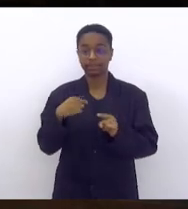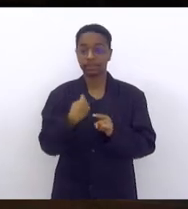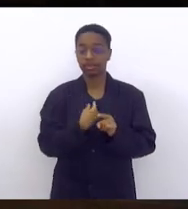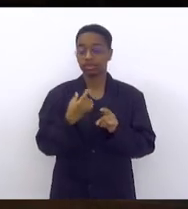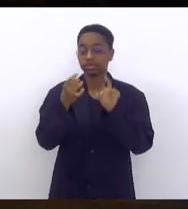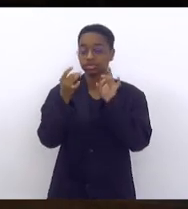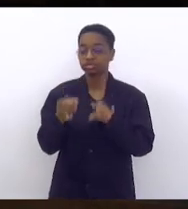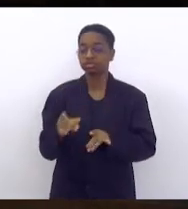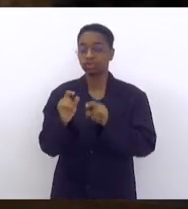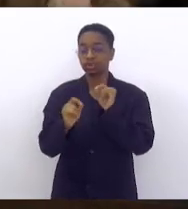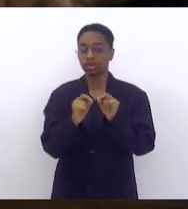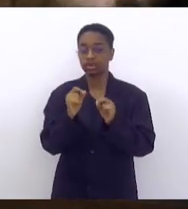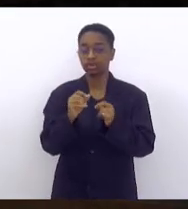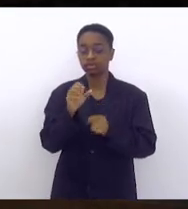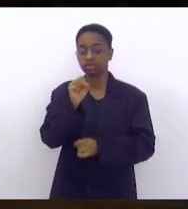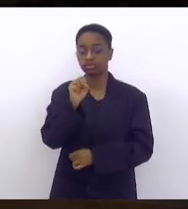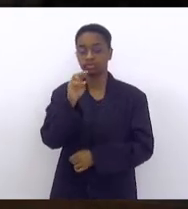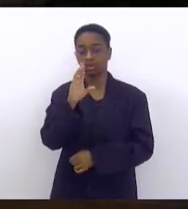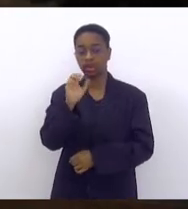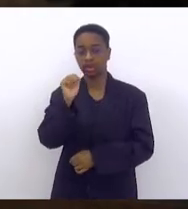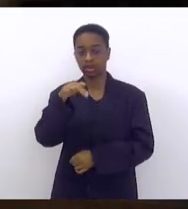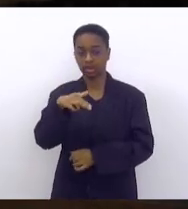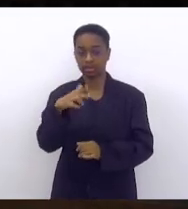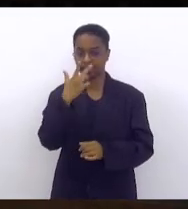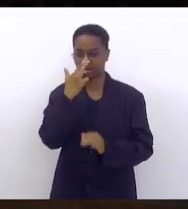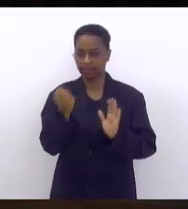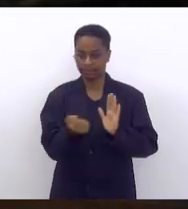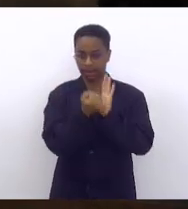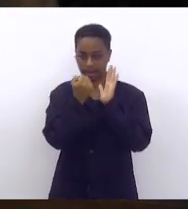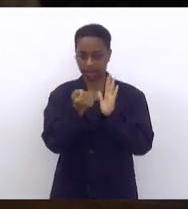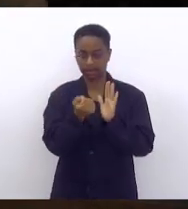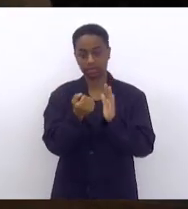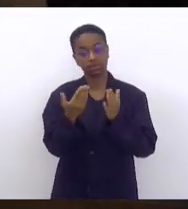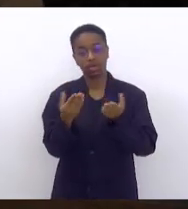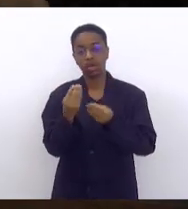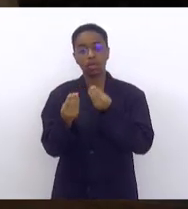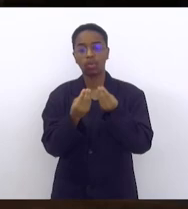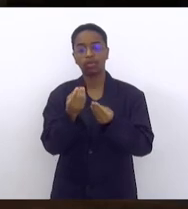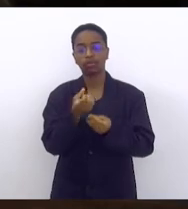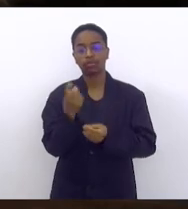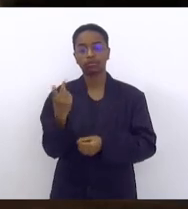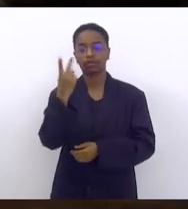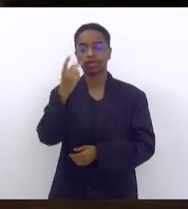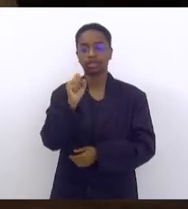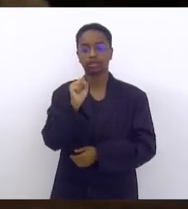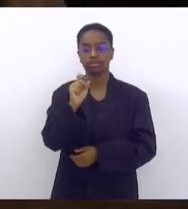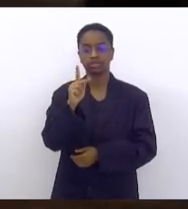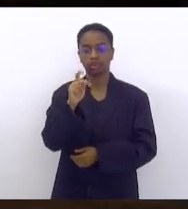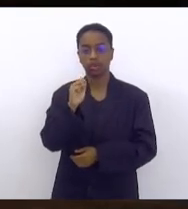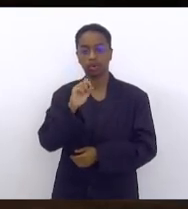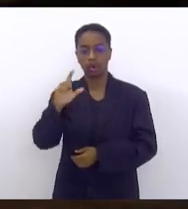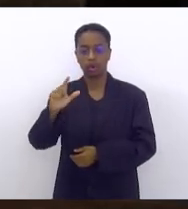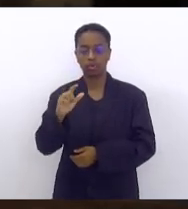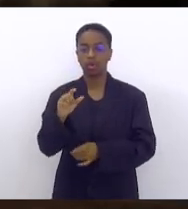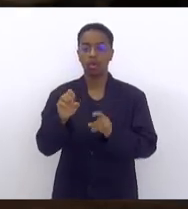um patrimônio gigantesco desse, que é uma marca, né? Quanto é que vale a marca Skol? Quanto é que vale a marca